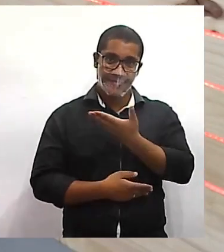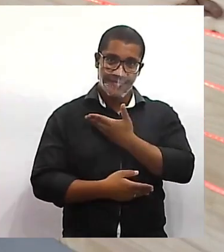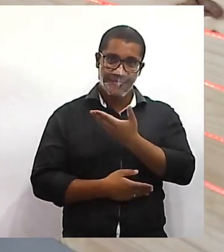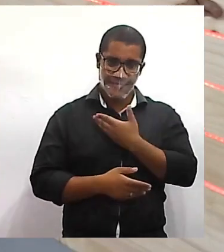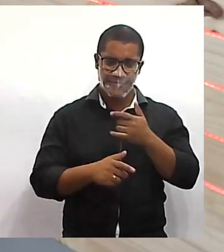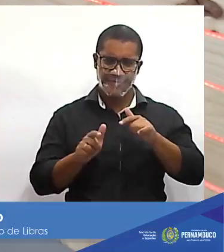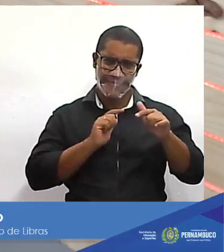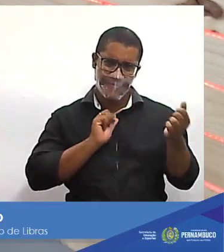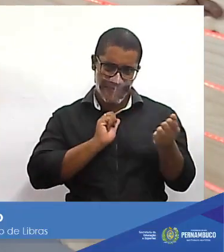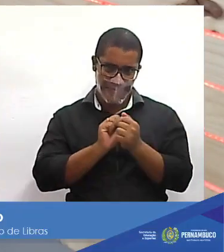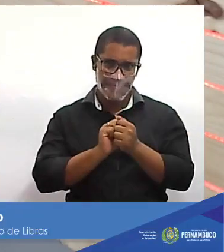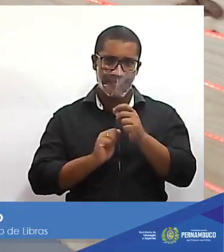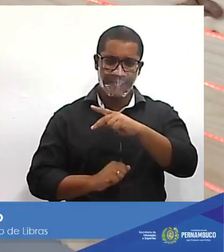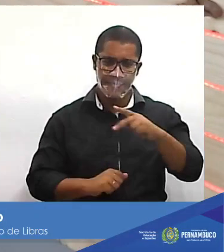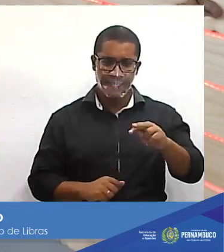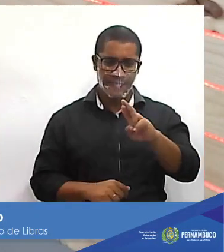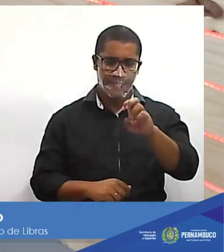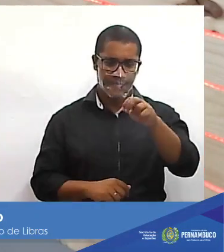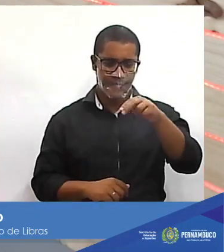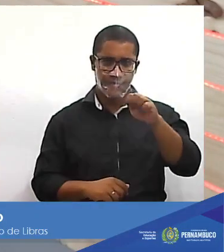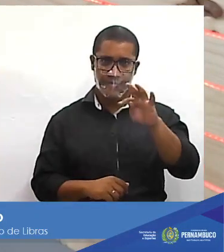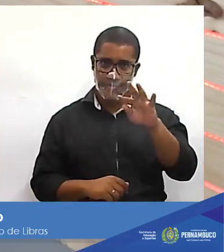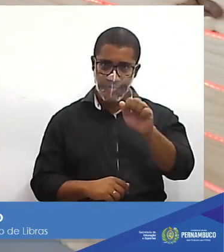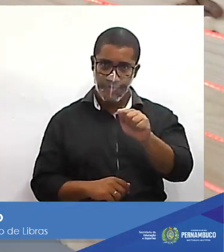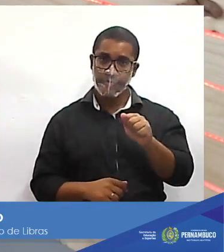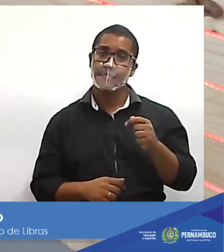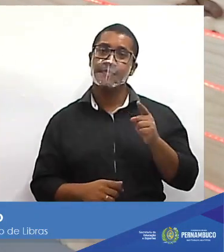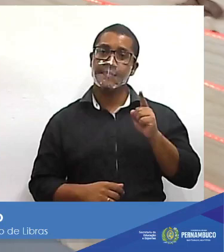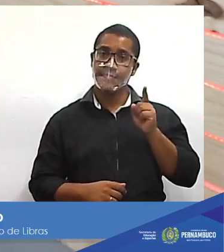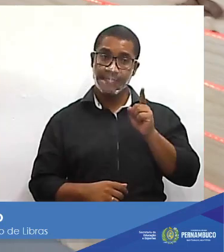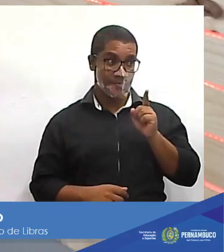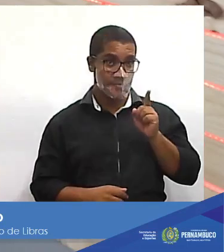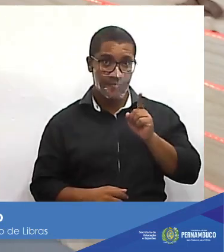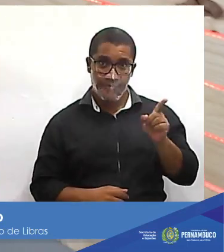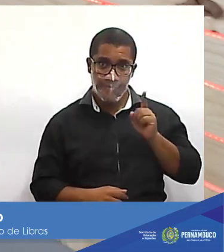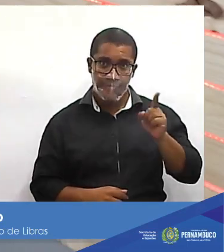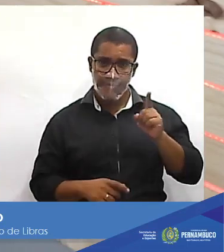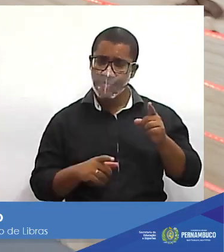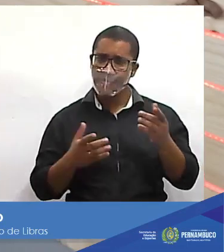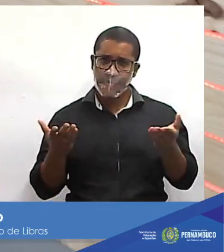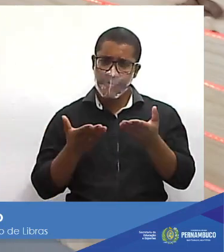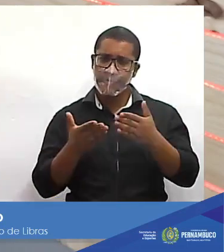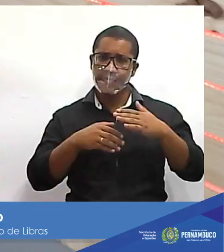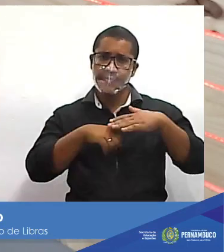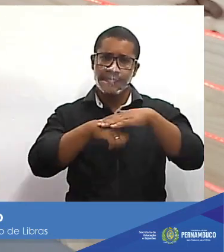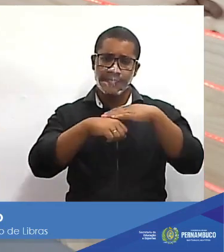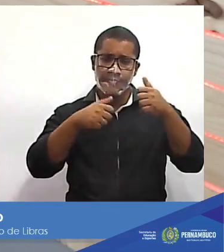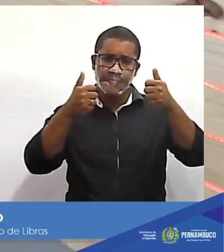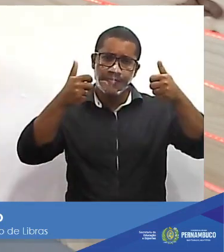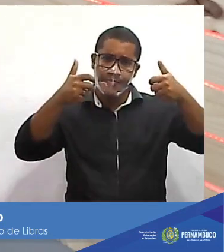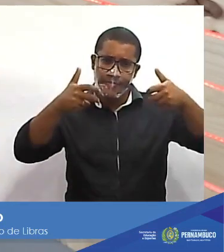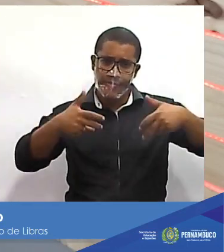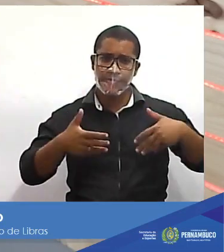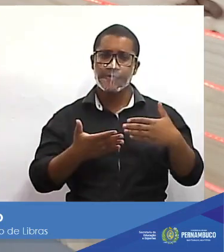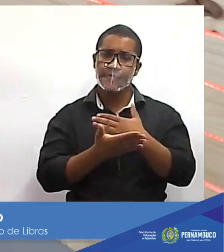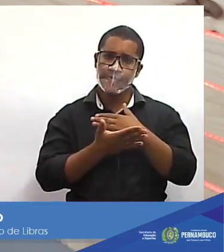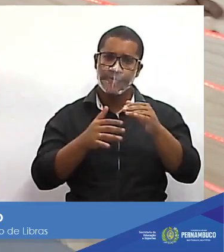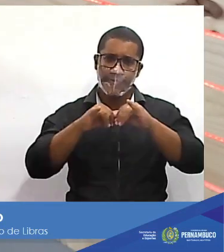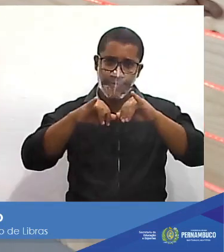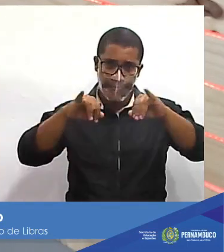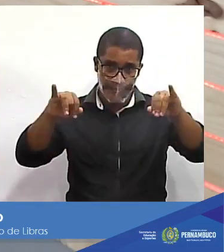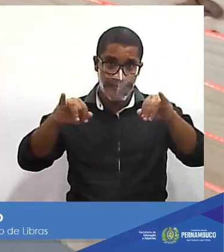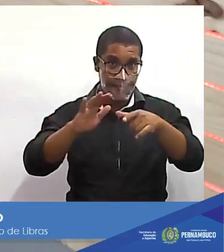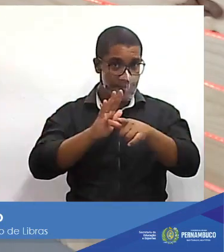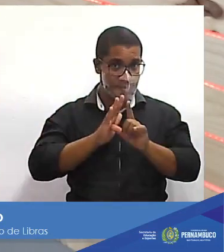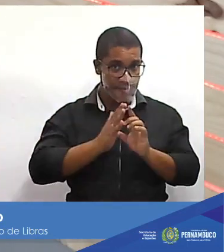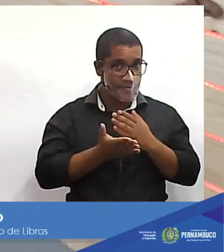de trabalho, professora Renata Moura, que vai nos falar agora alguns recadinhos antes da